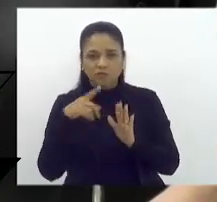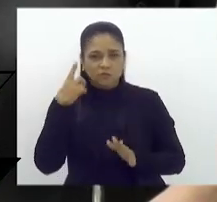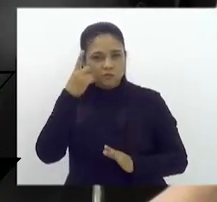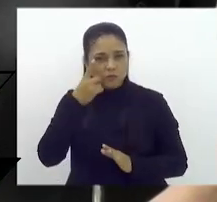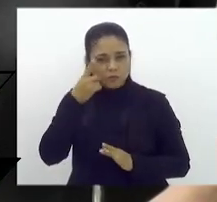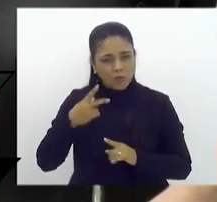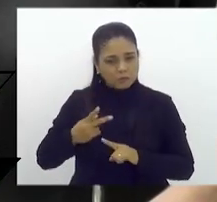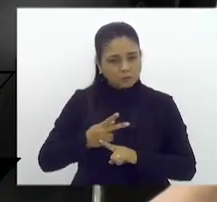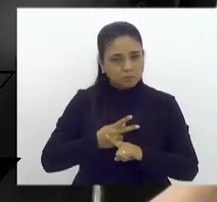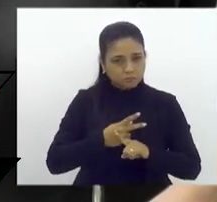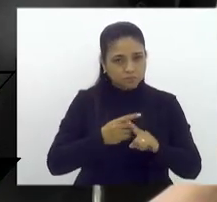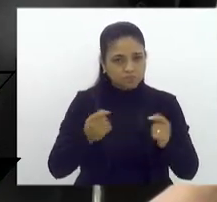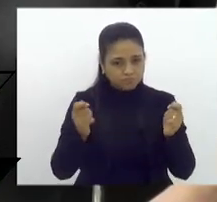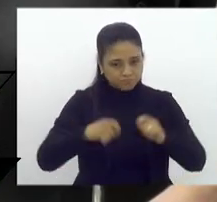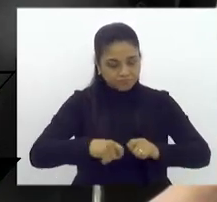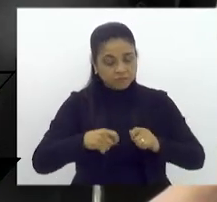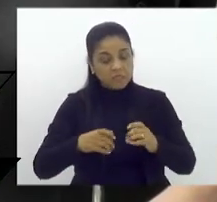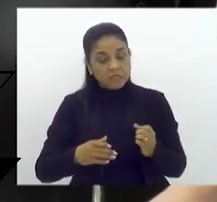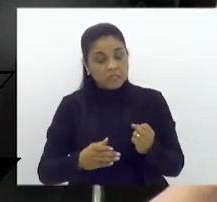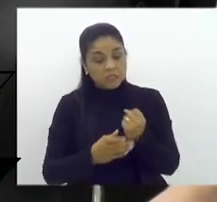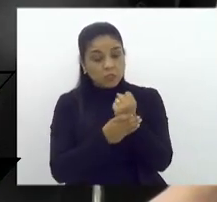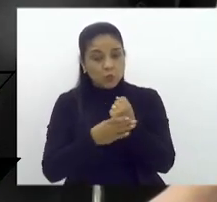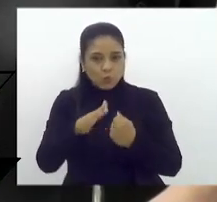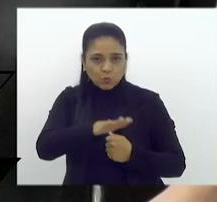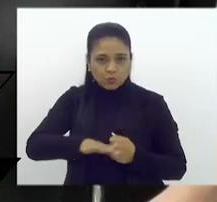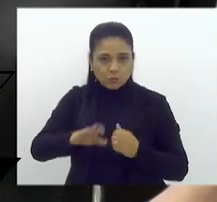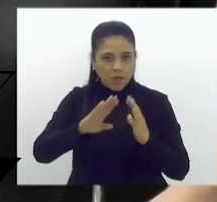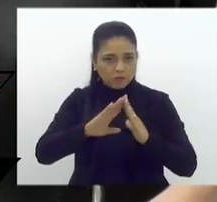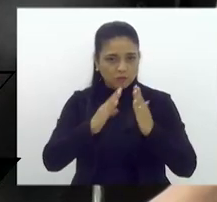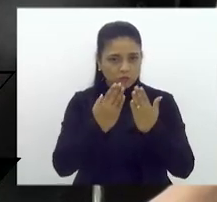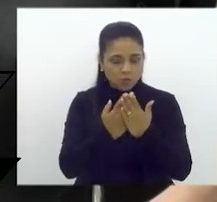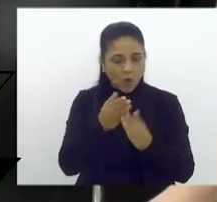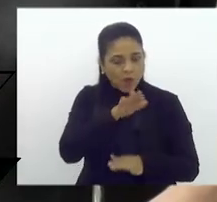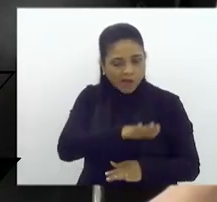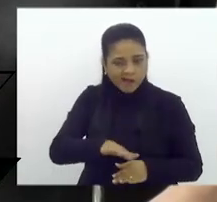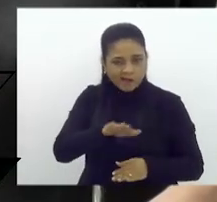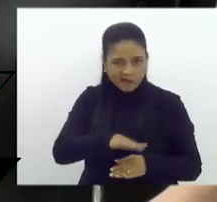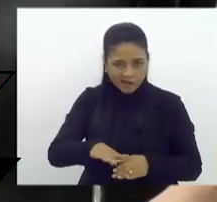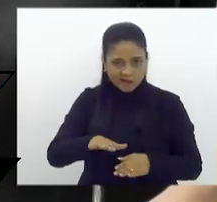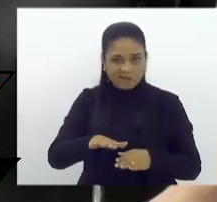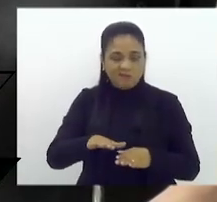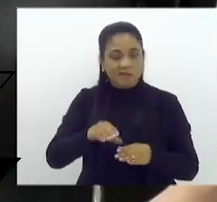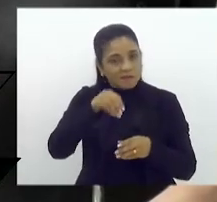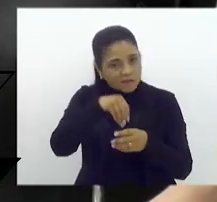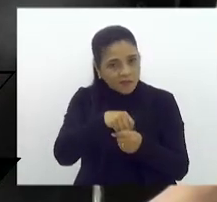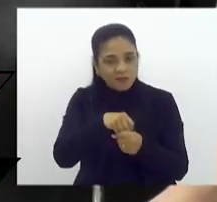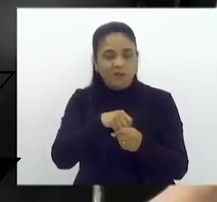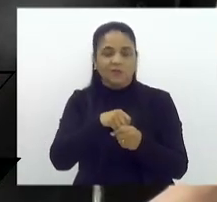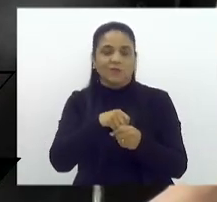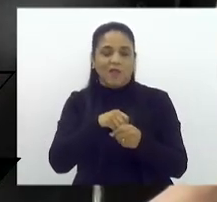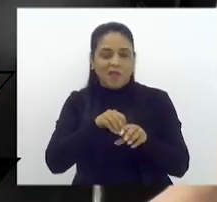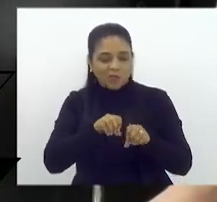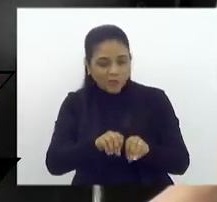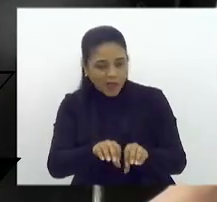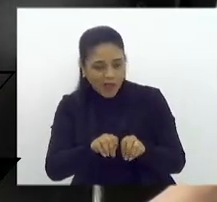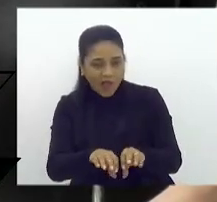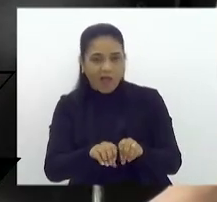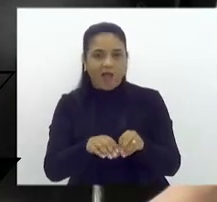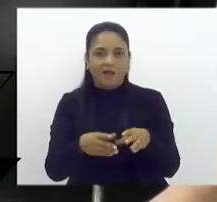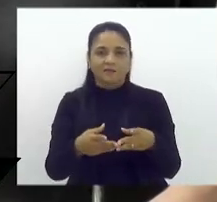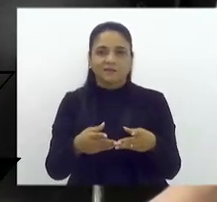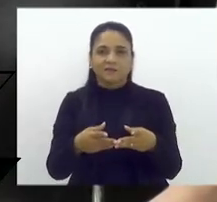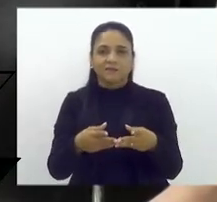são espaços seguros, são os melhores lugares para que as nossas crianças estejam seguras, né, sendo educadas, tendo acesso